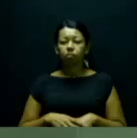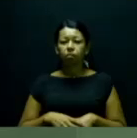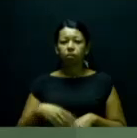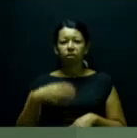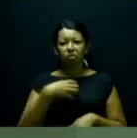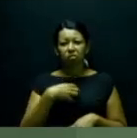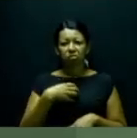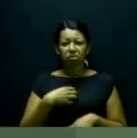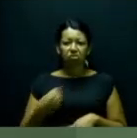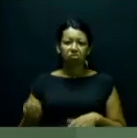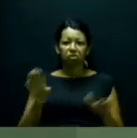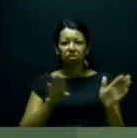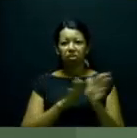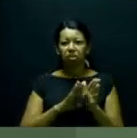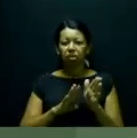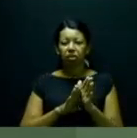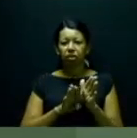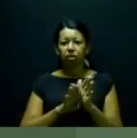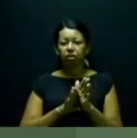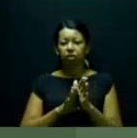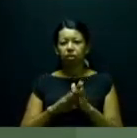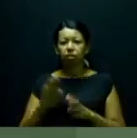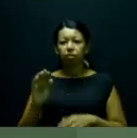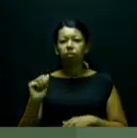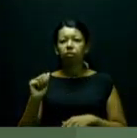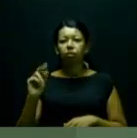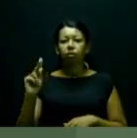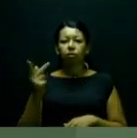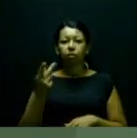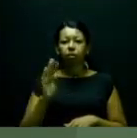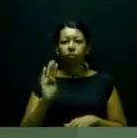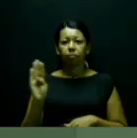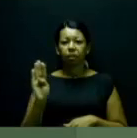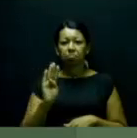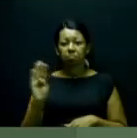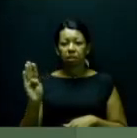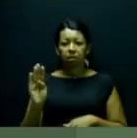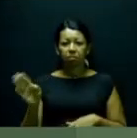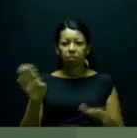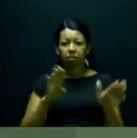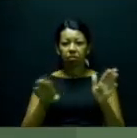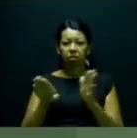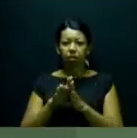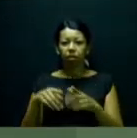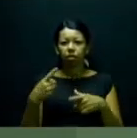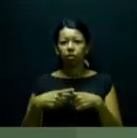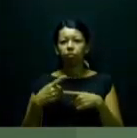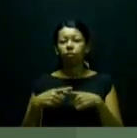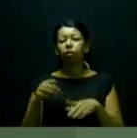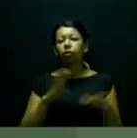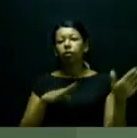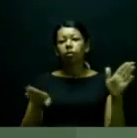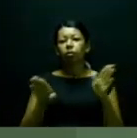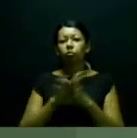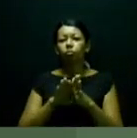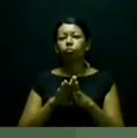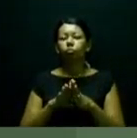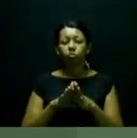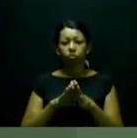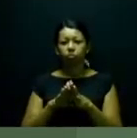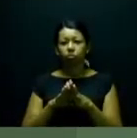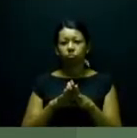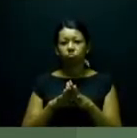desta organização social, a HBB, até por conta de todo